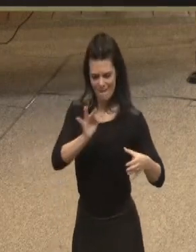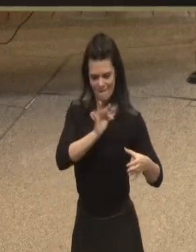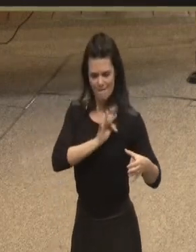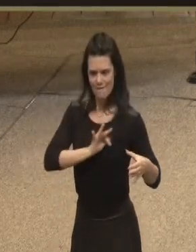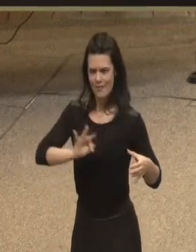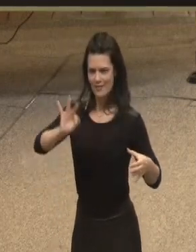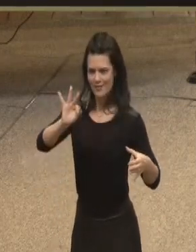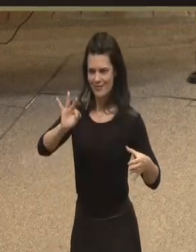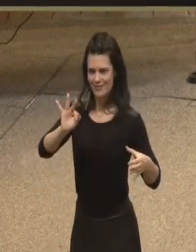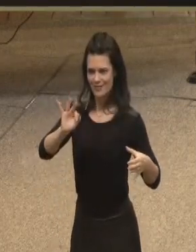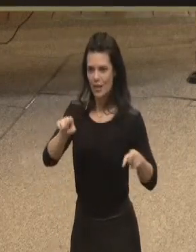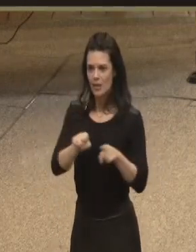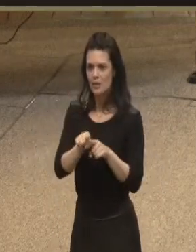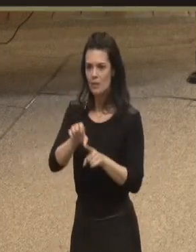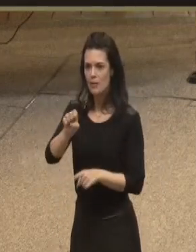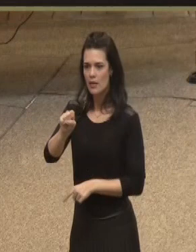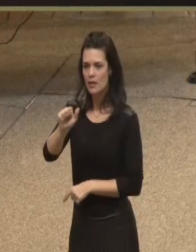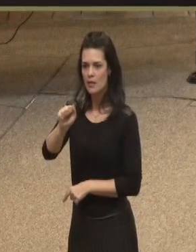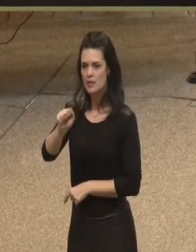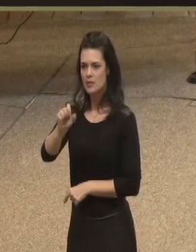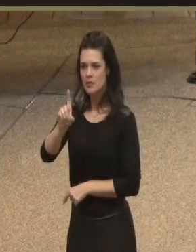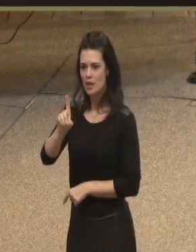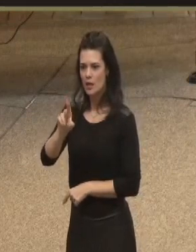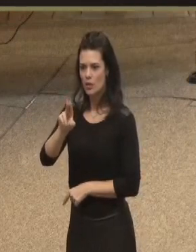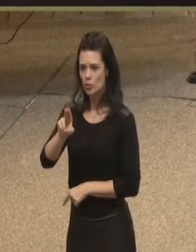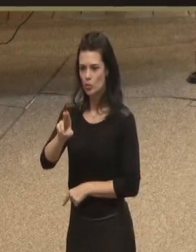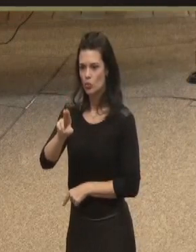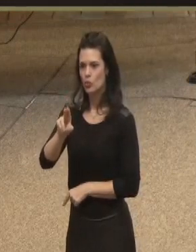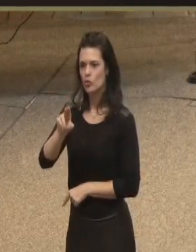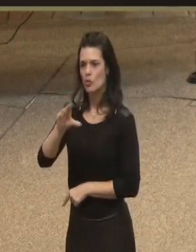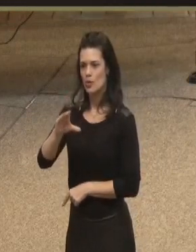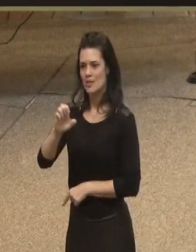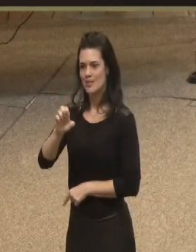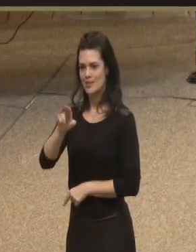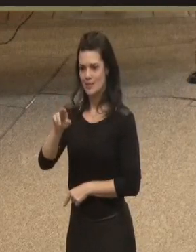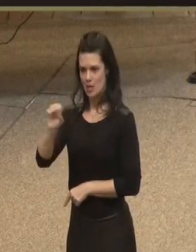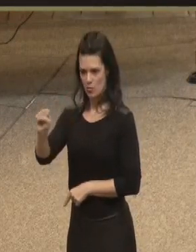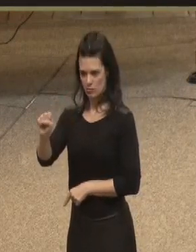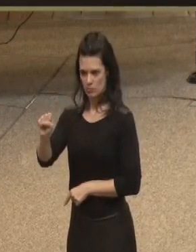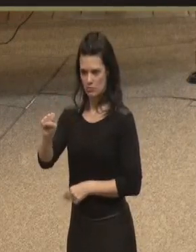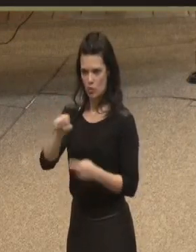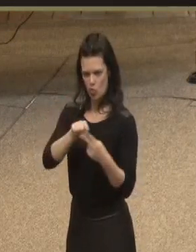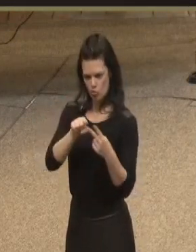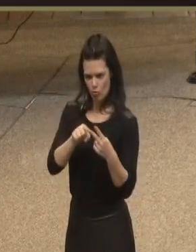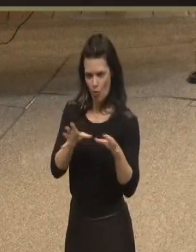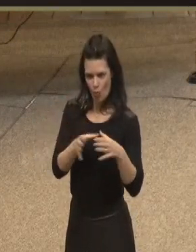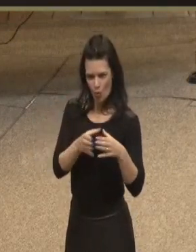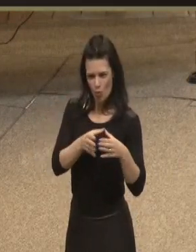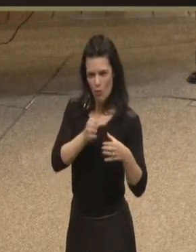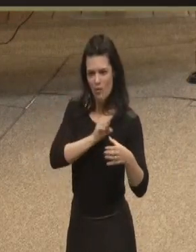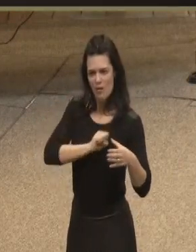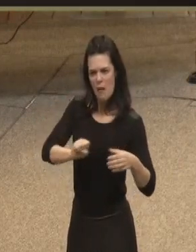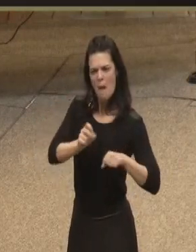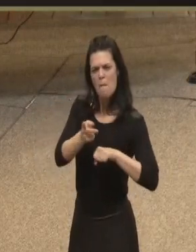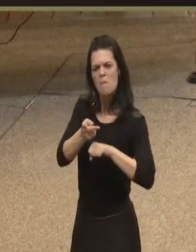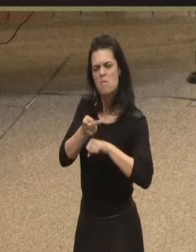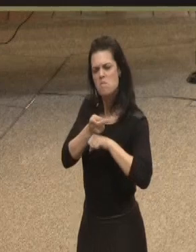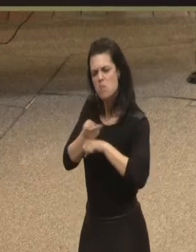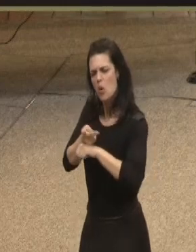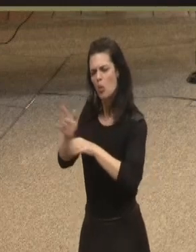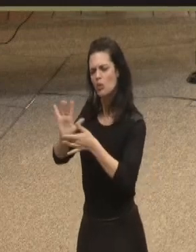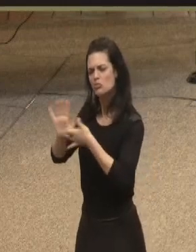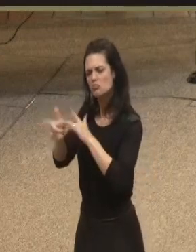se aproximaram de Jesus, não como aquela multidão que o buscava para receber cura, mas esses